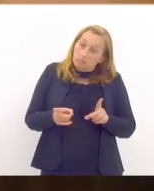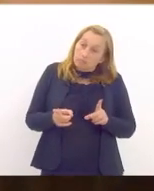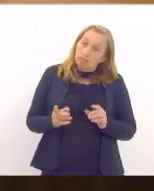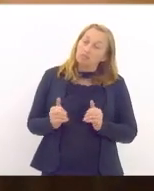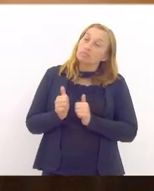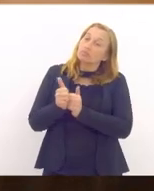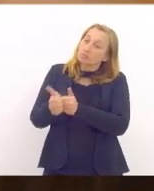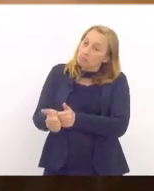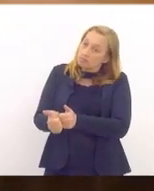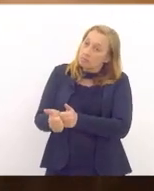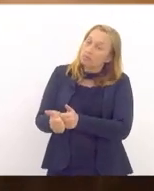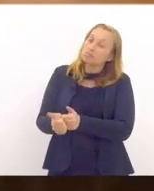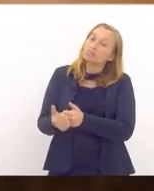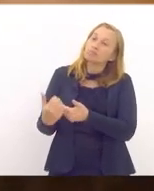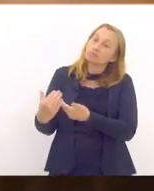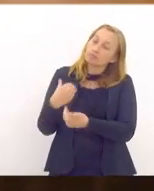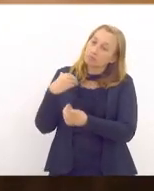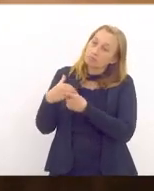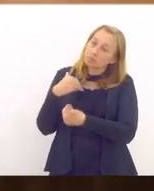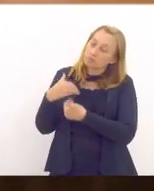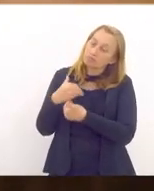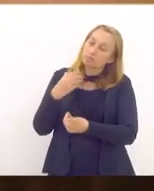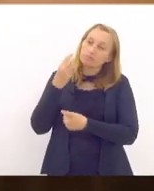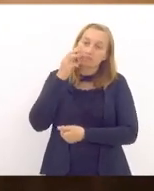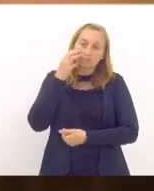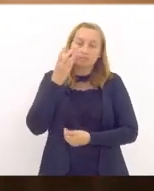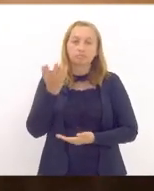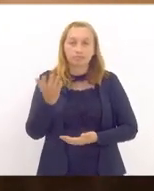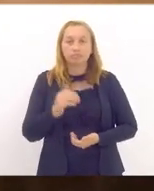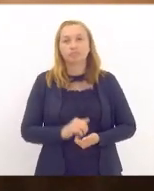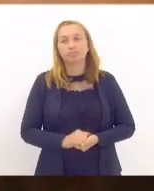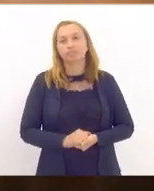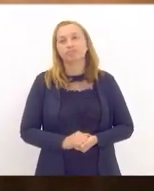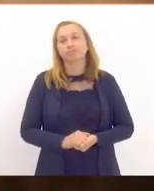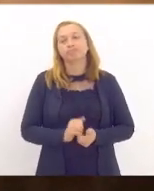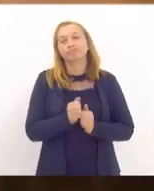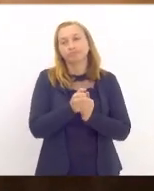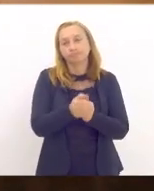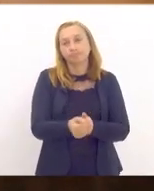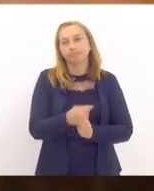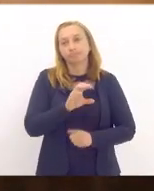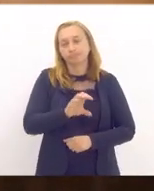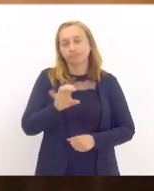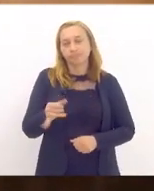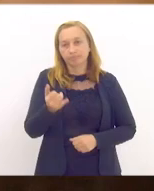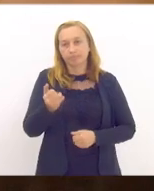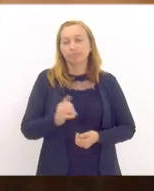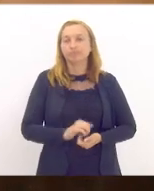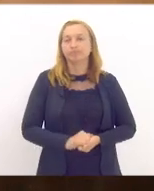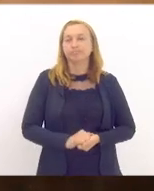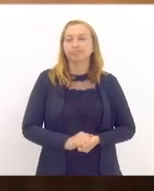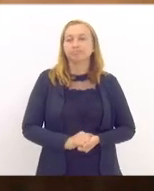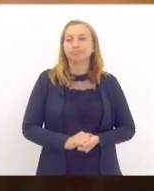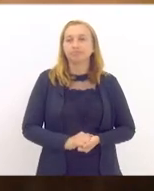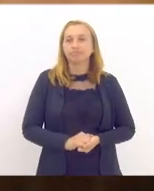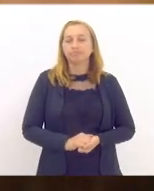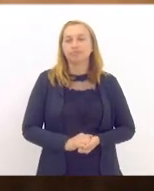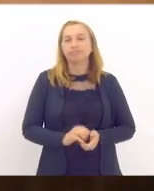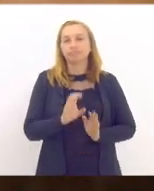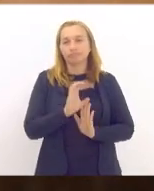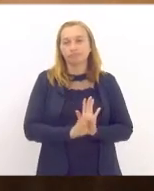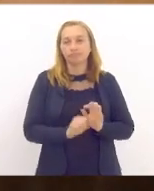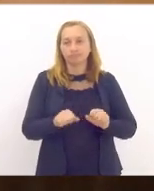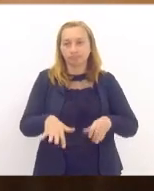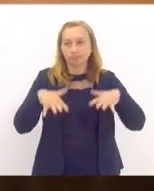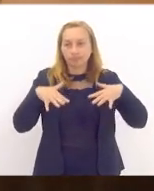acompanhar que vou seguir orientação do deputado valdec acompanhar o parecer da ccj sobre as